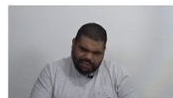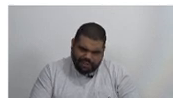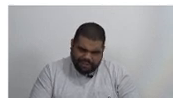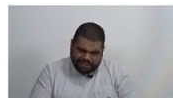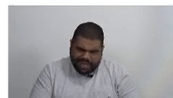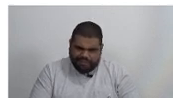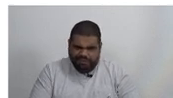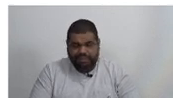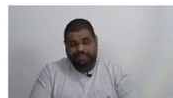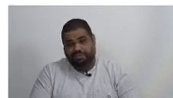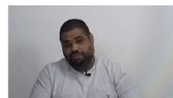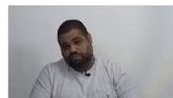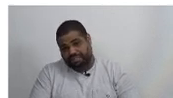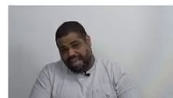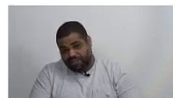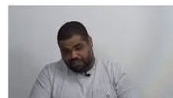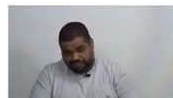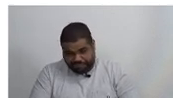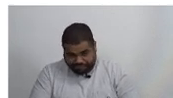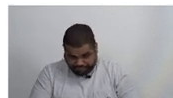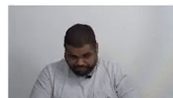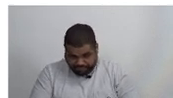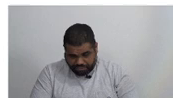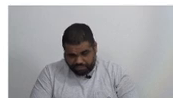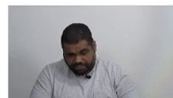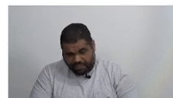4. 7 vezes 1, 7.